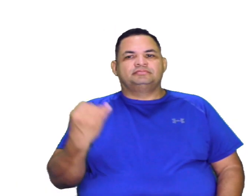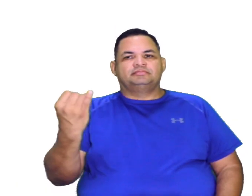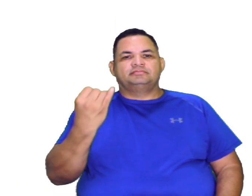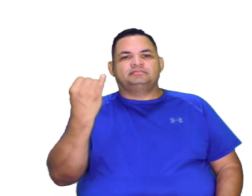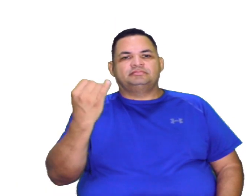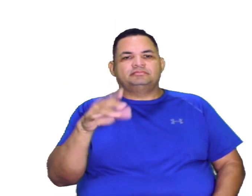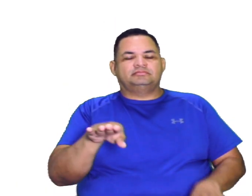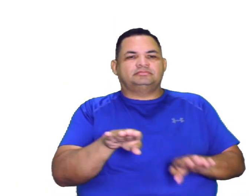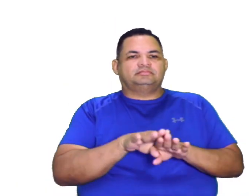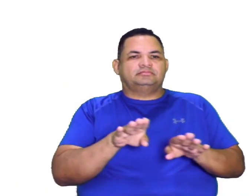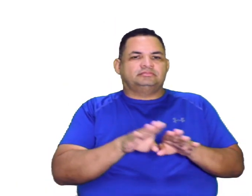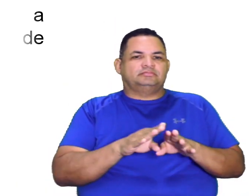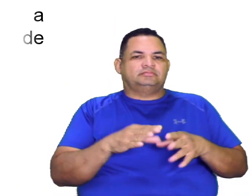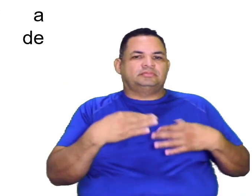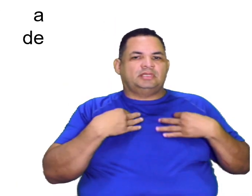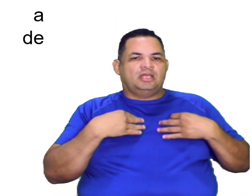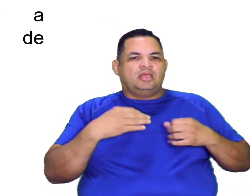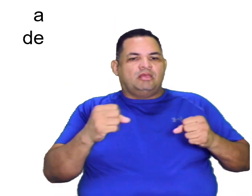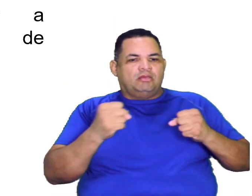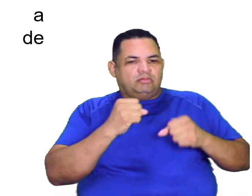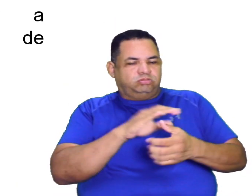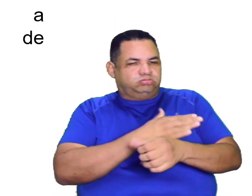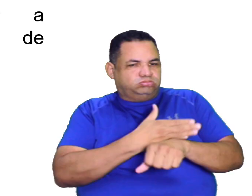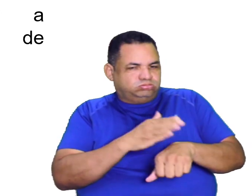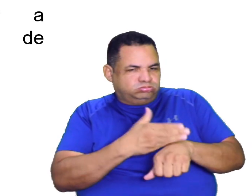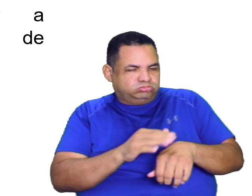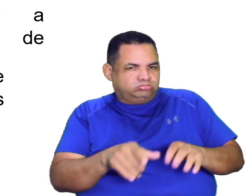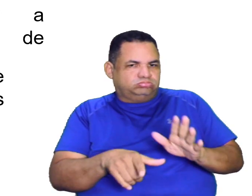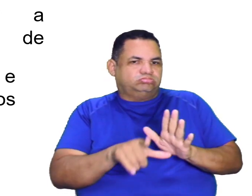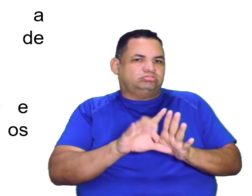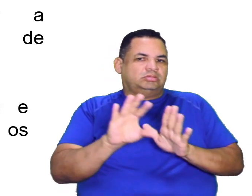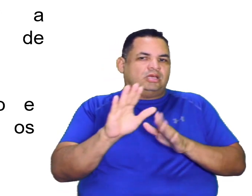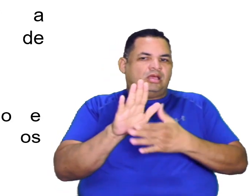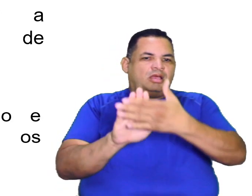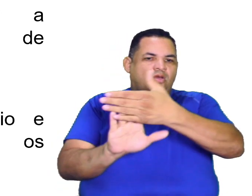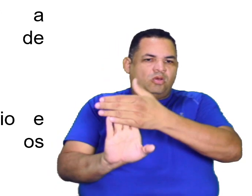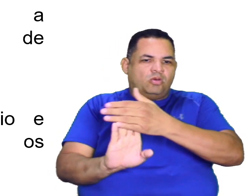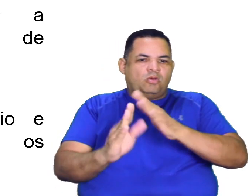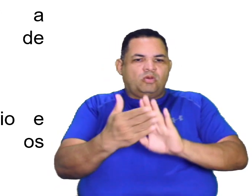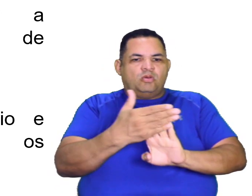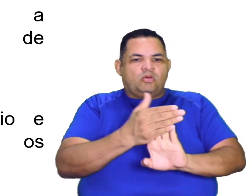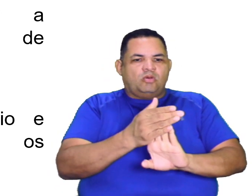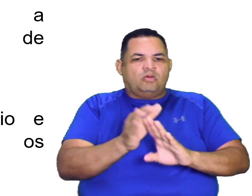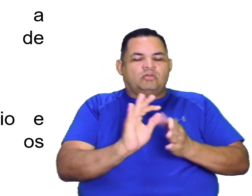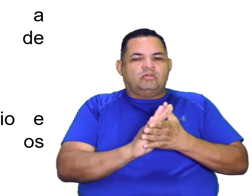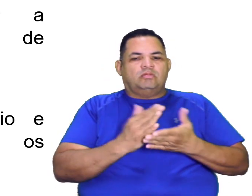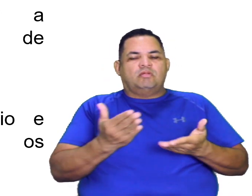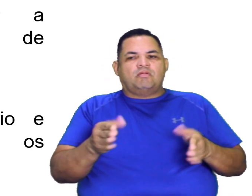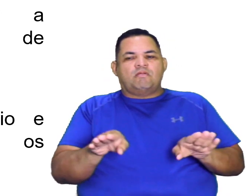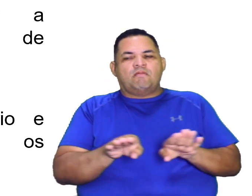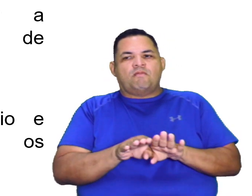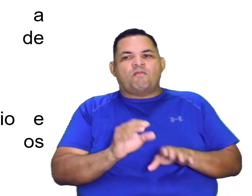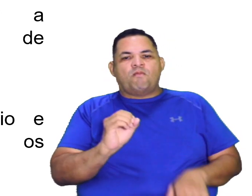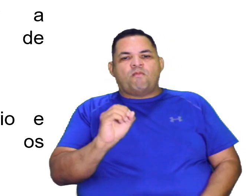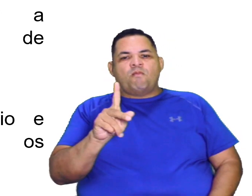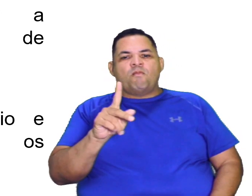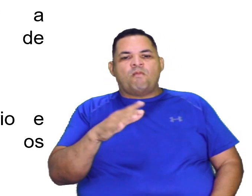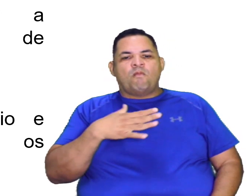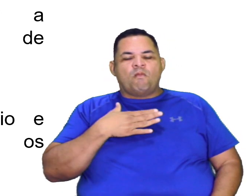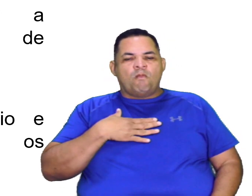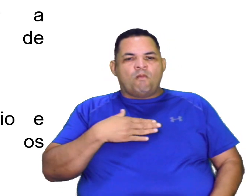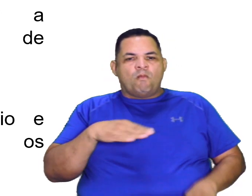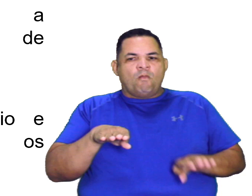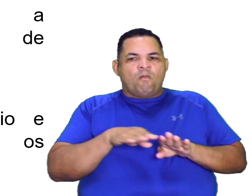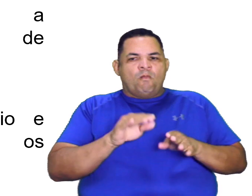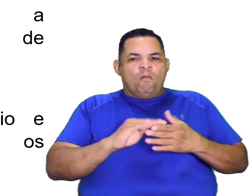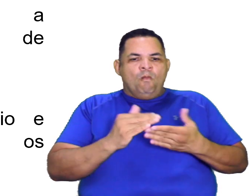Importante me utilizar aí do aquecimento, do alongamento, tá? E estar condicionado, ok? O aquecimento